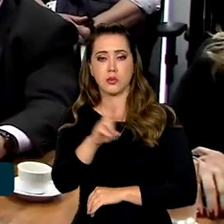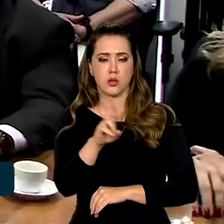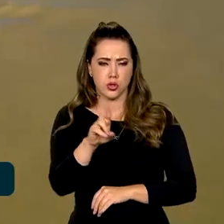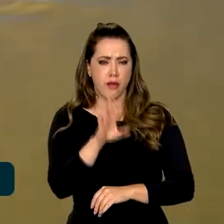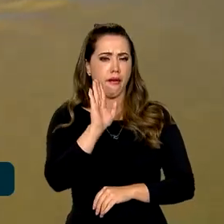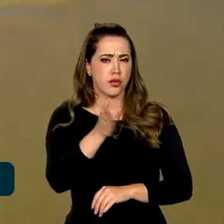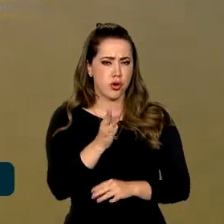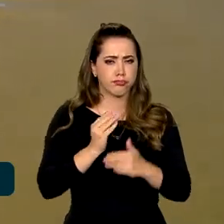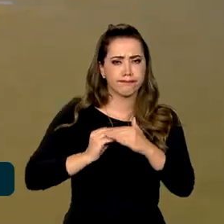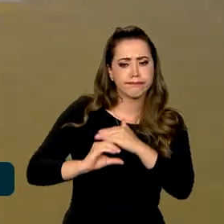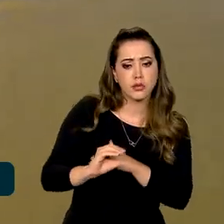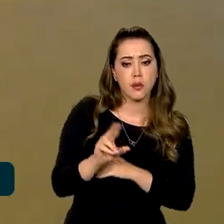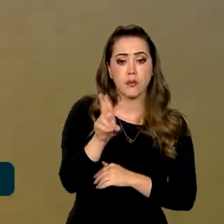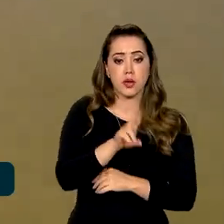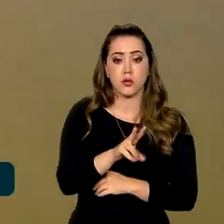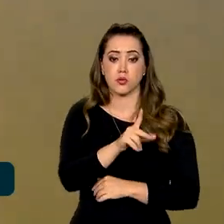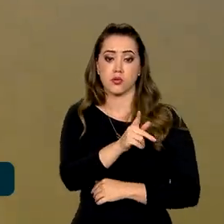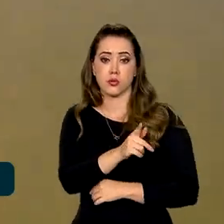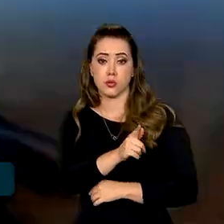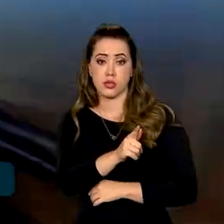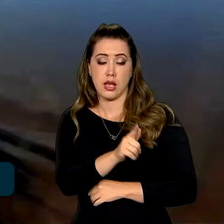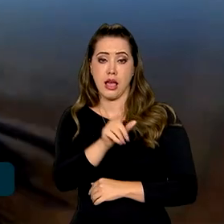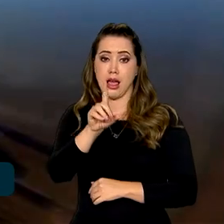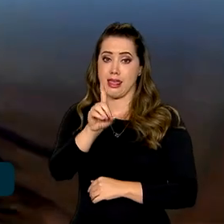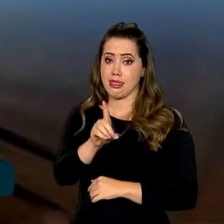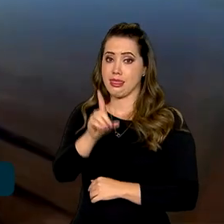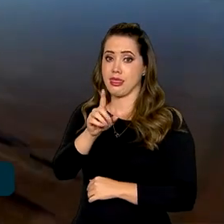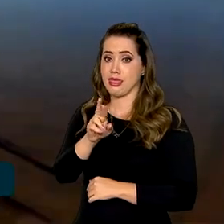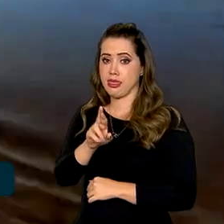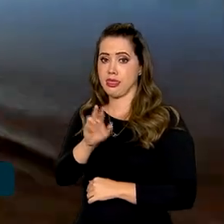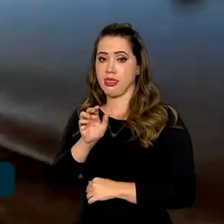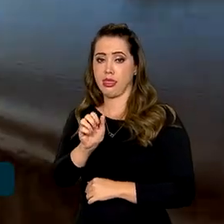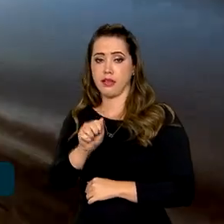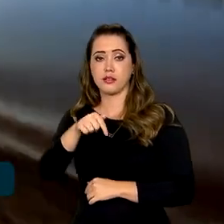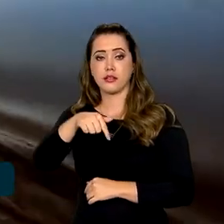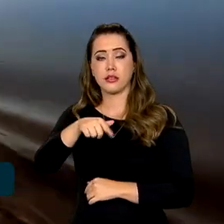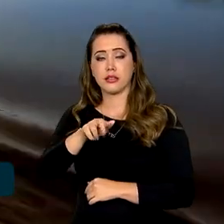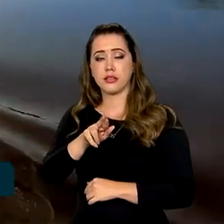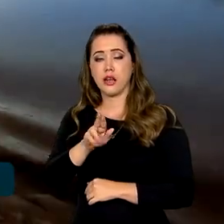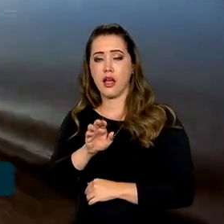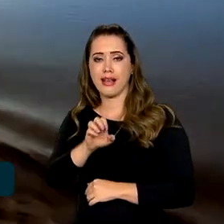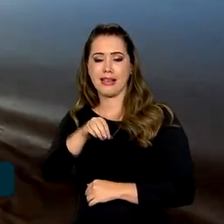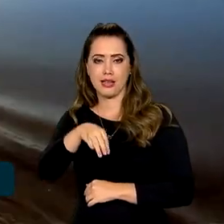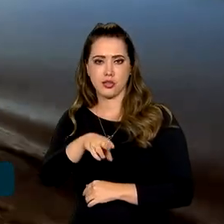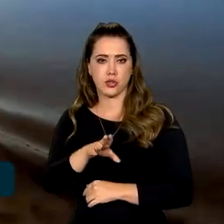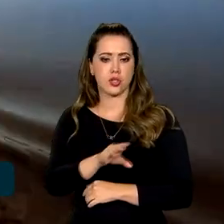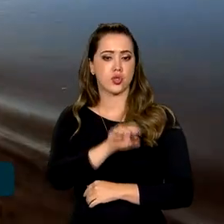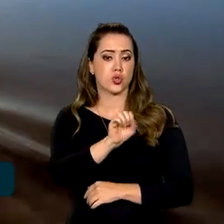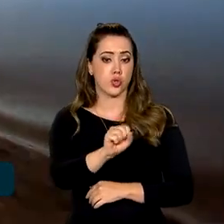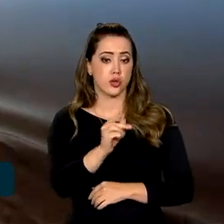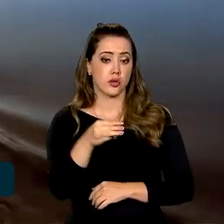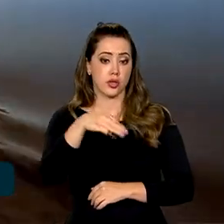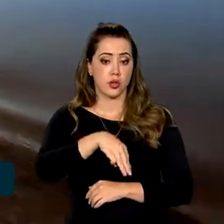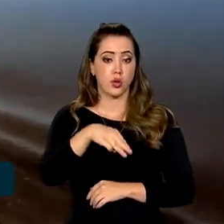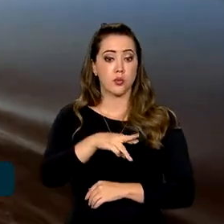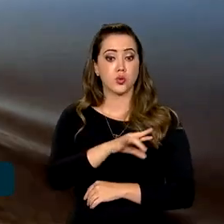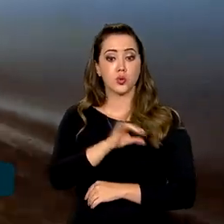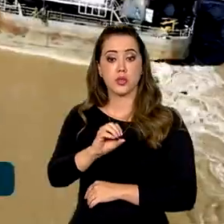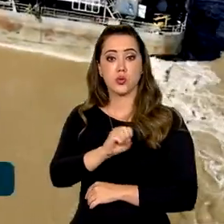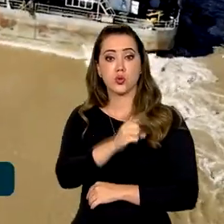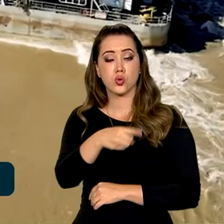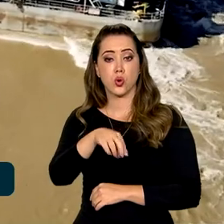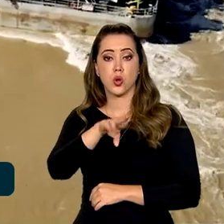reais para fazer a dragagem de 8 quilômetros do Rio Solimões, entre as cidades de Benjamin Constant e